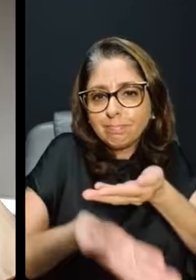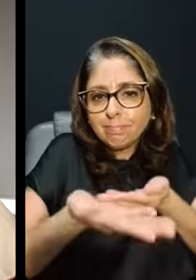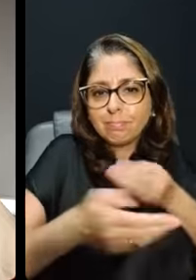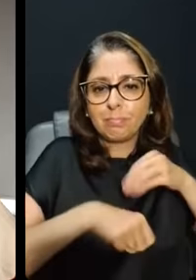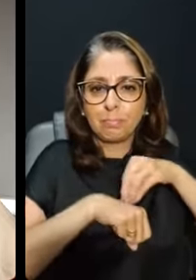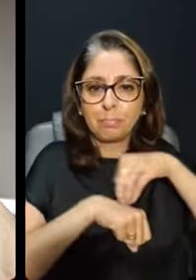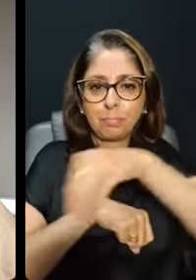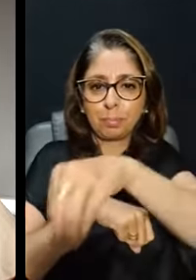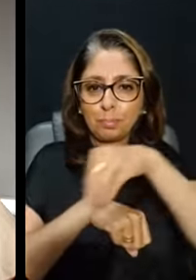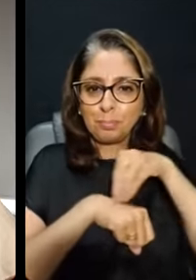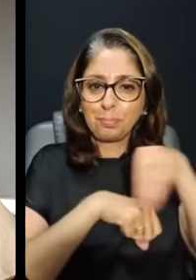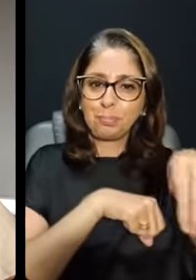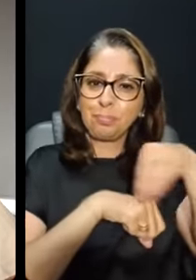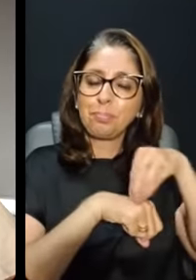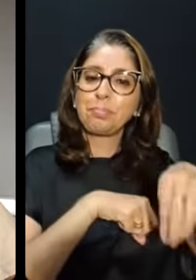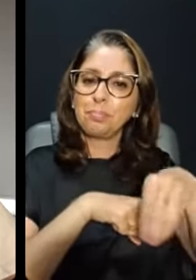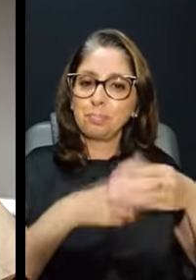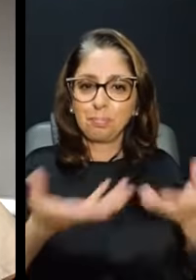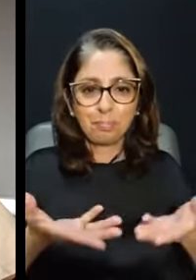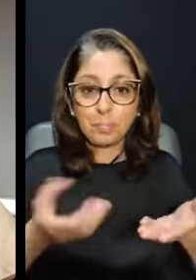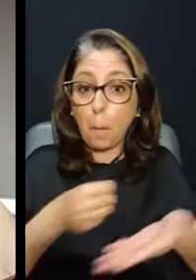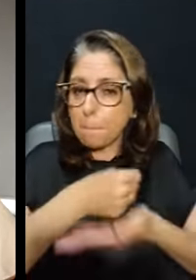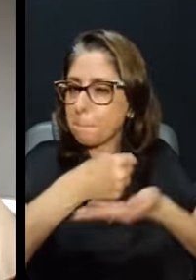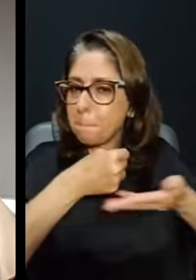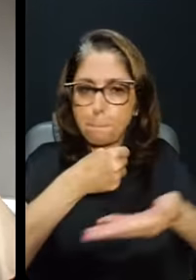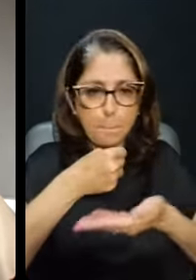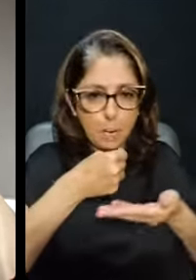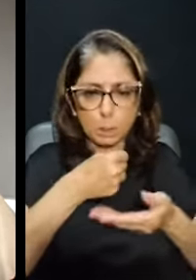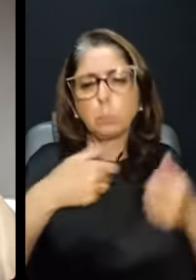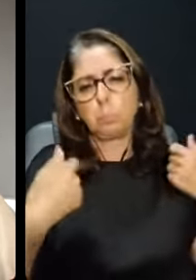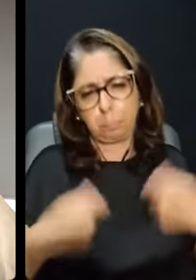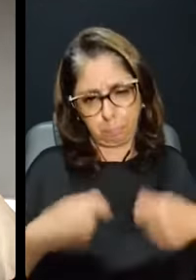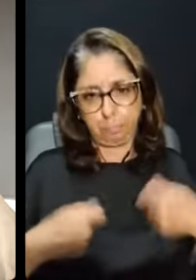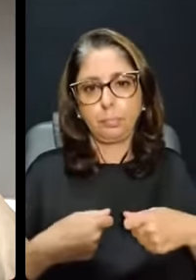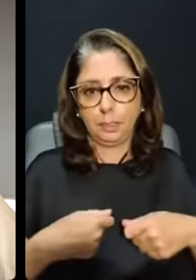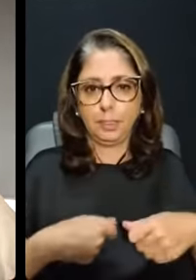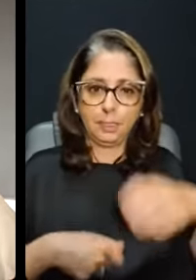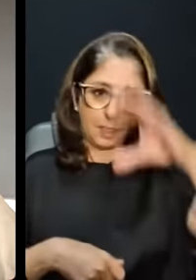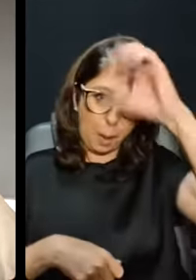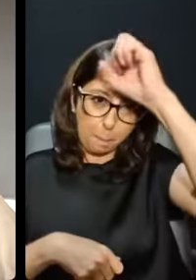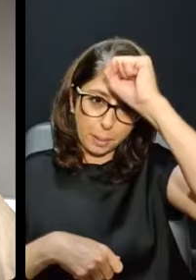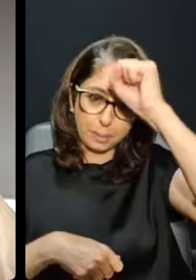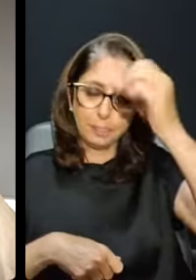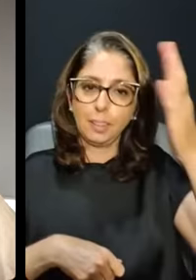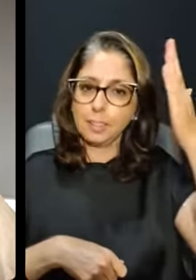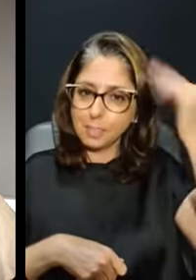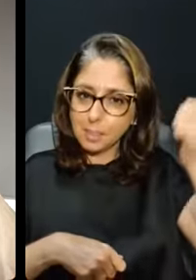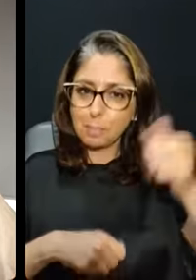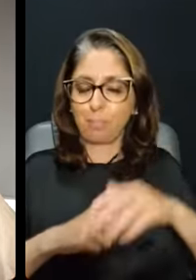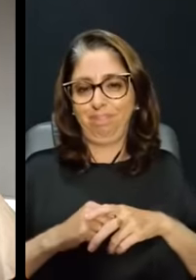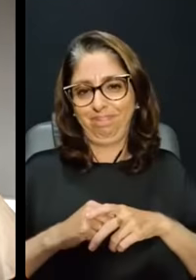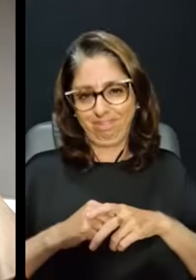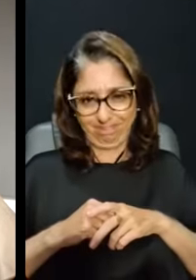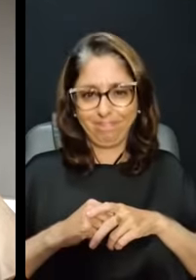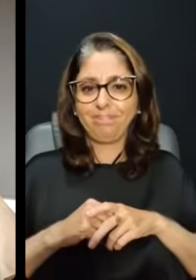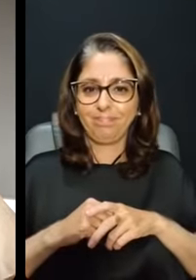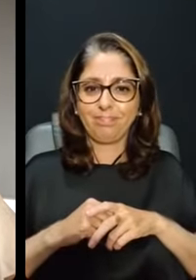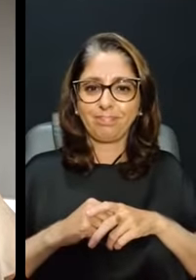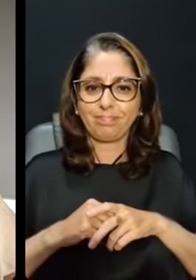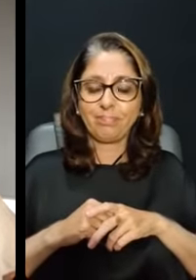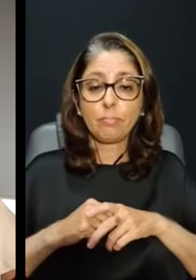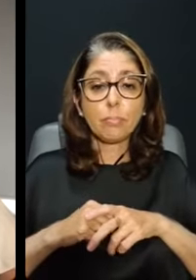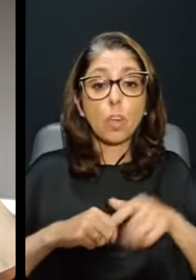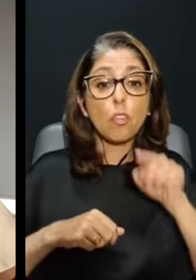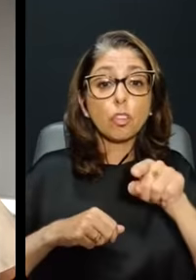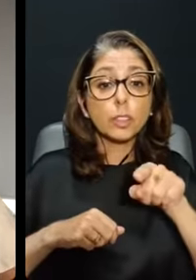saber o mínimo, o básico, o essencial para que você perceba que você